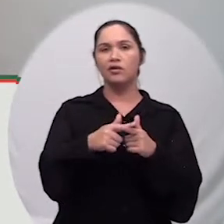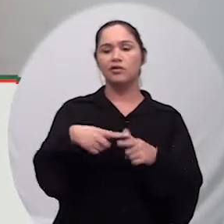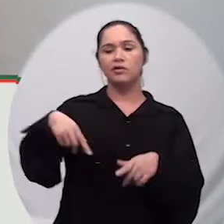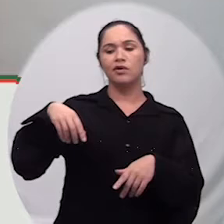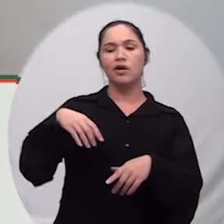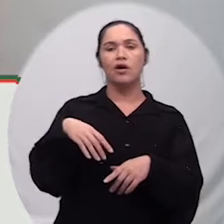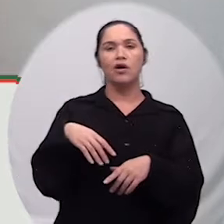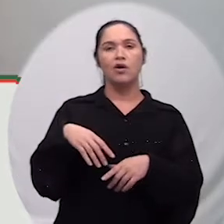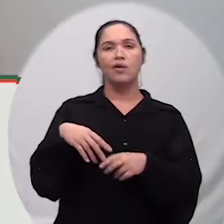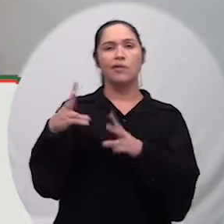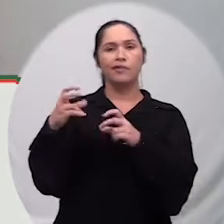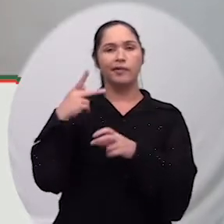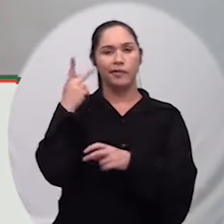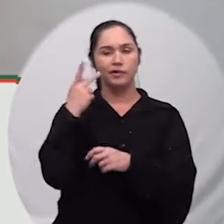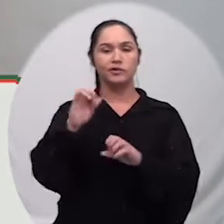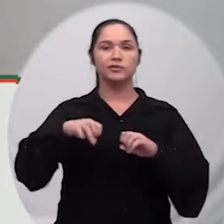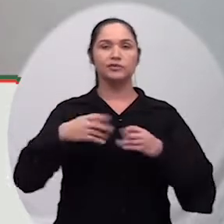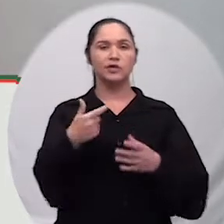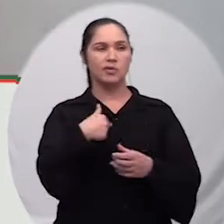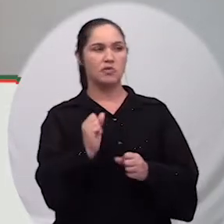Legislativo. Senhor presidente,